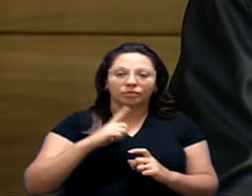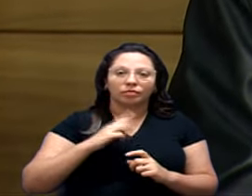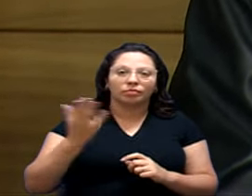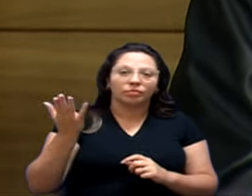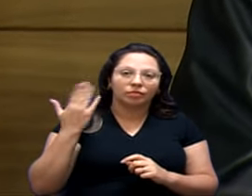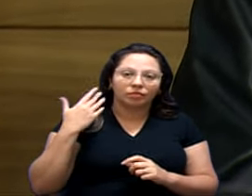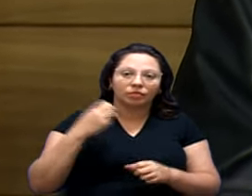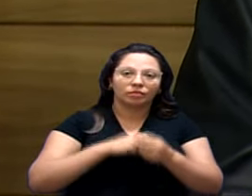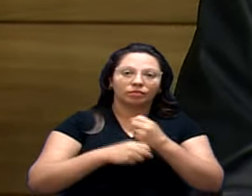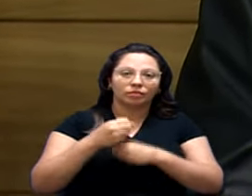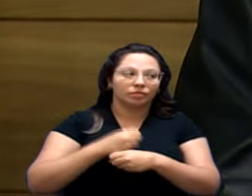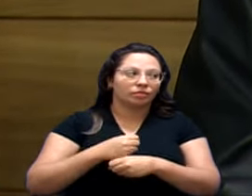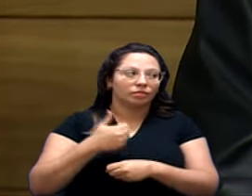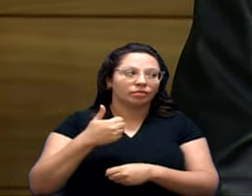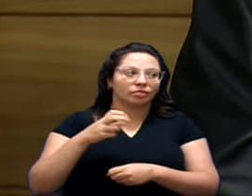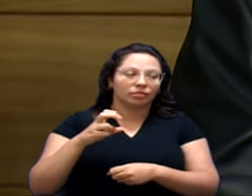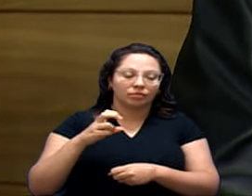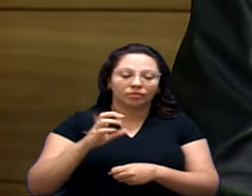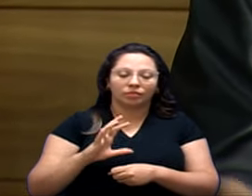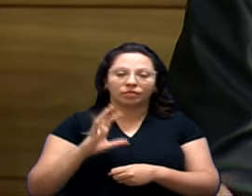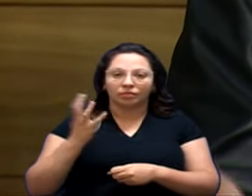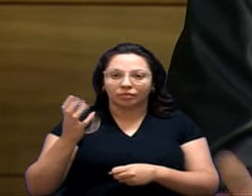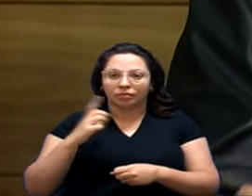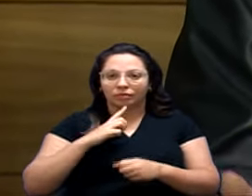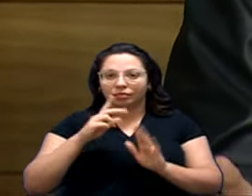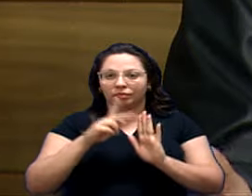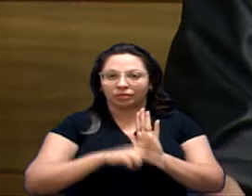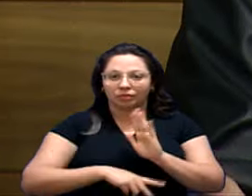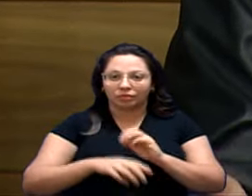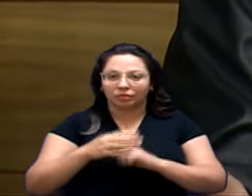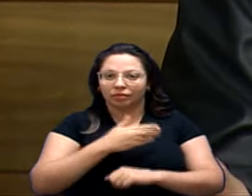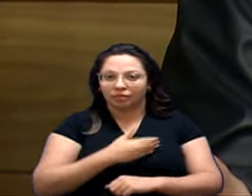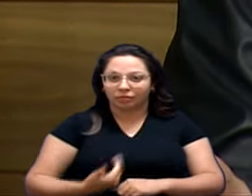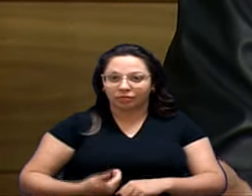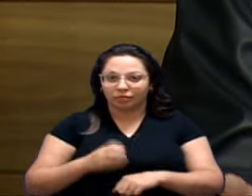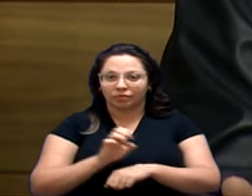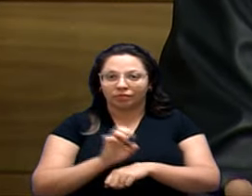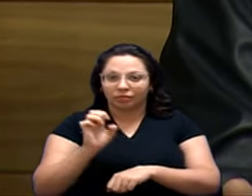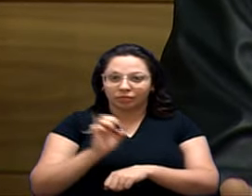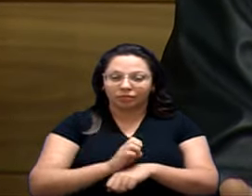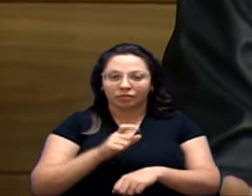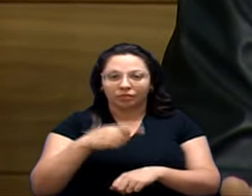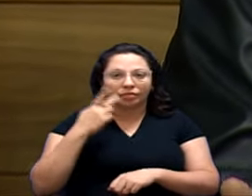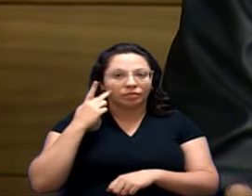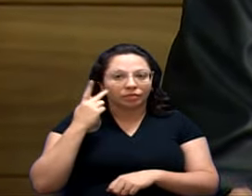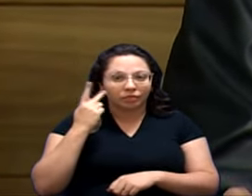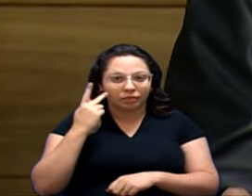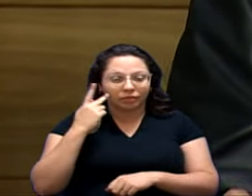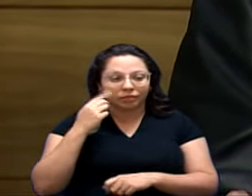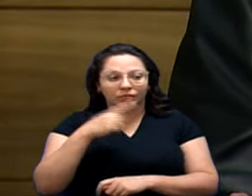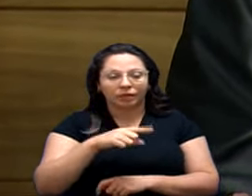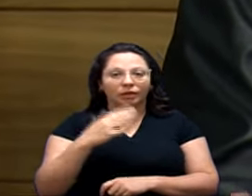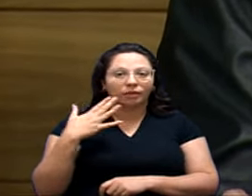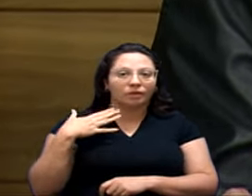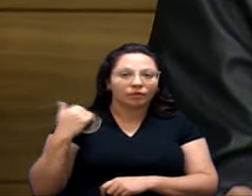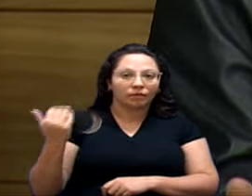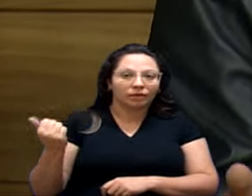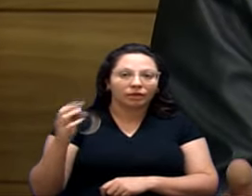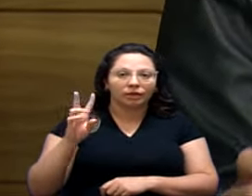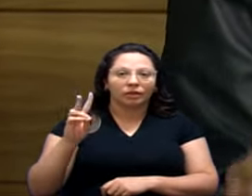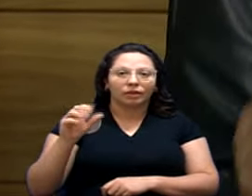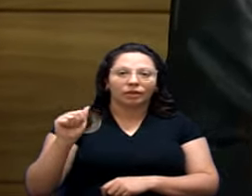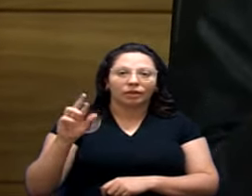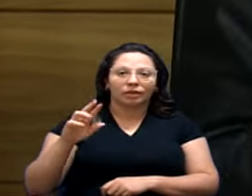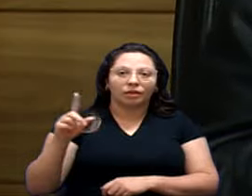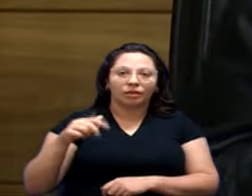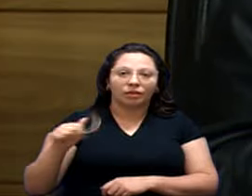atrás aproximadamente houve uma proposta do Governo do Estado com a Prefeitura de São Paulo sobre aquele famoso vá do tit que